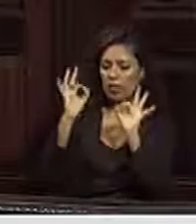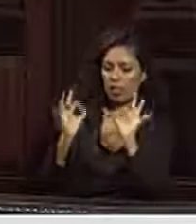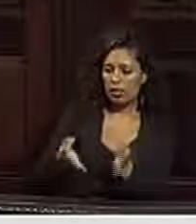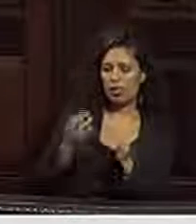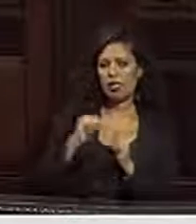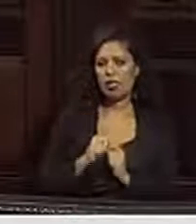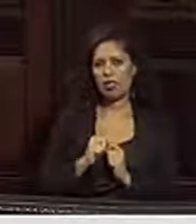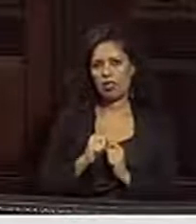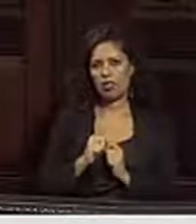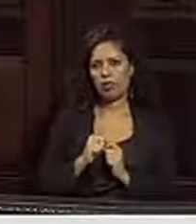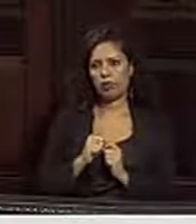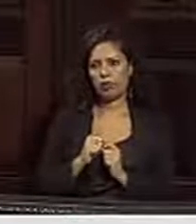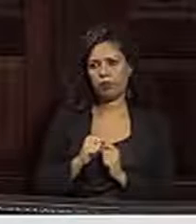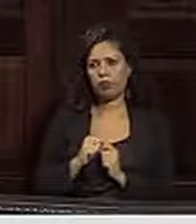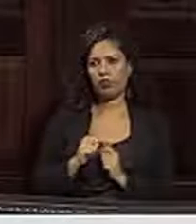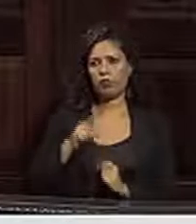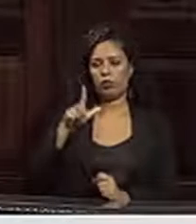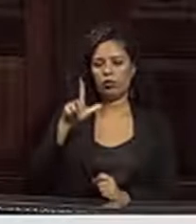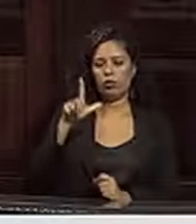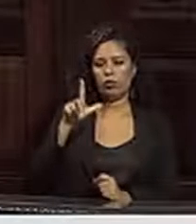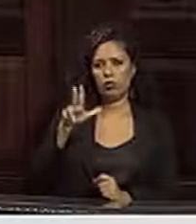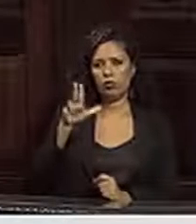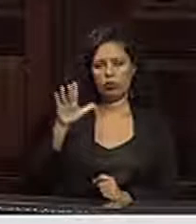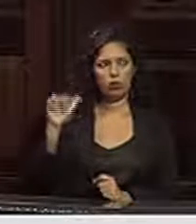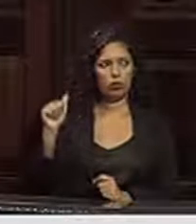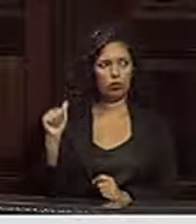do habeas corpus do Lula,